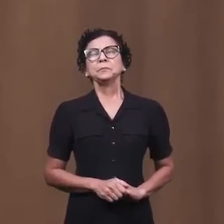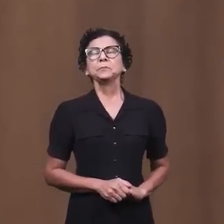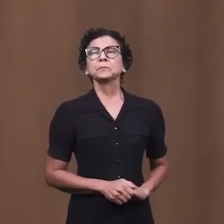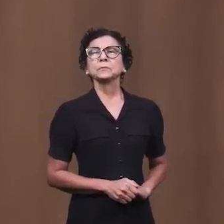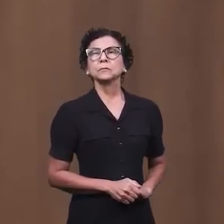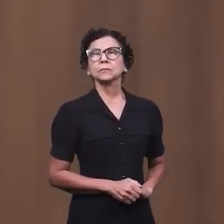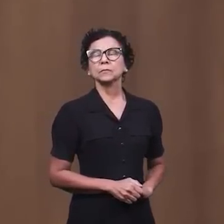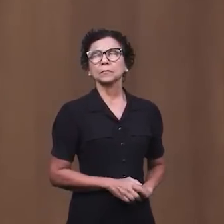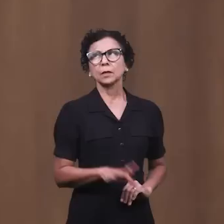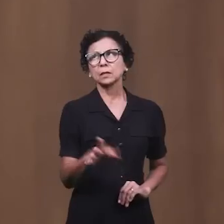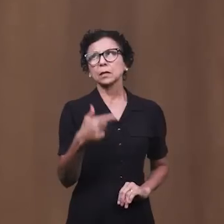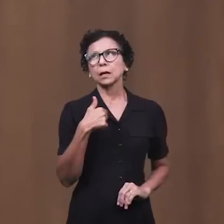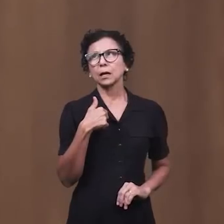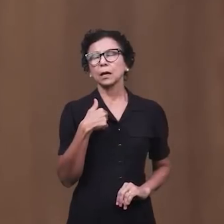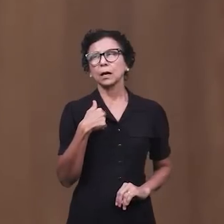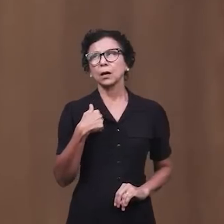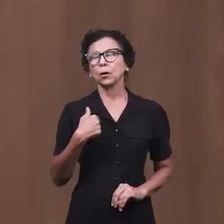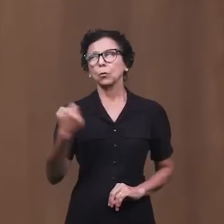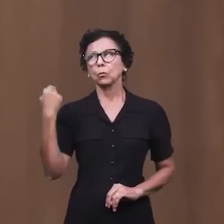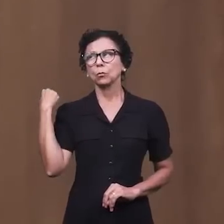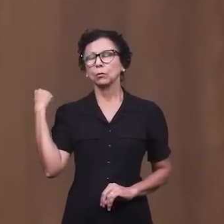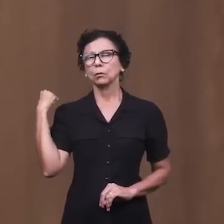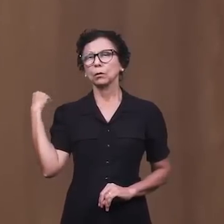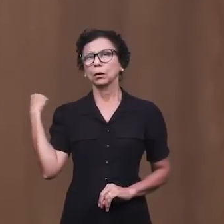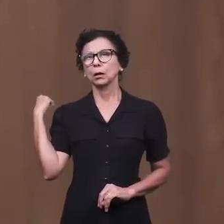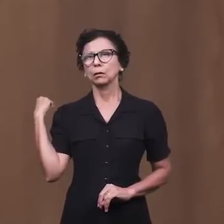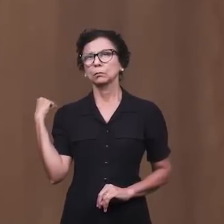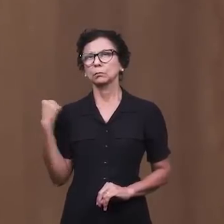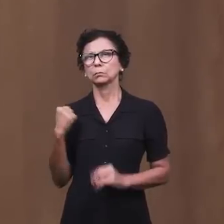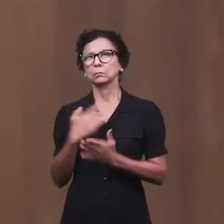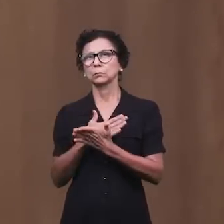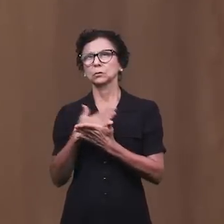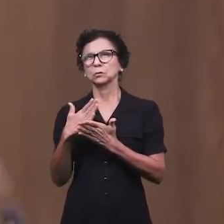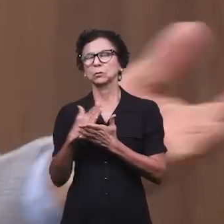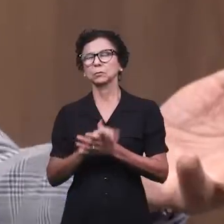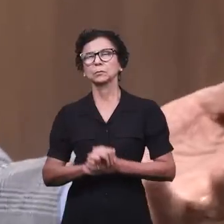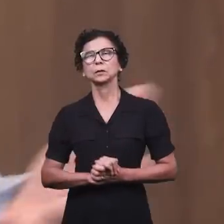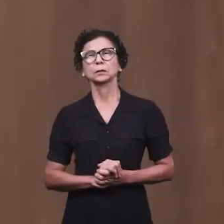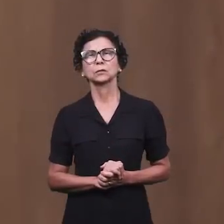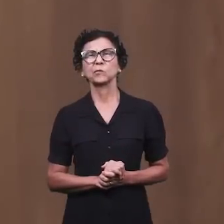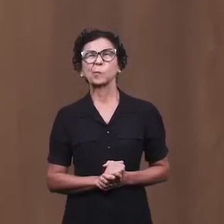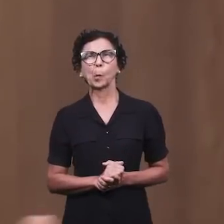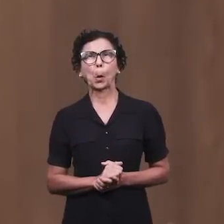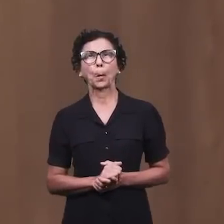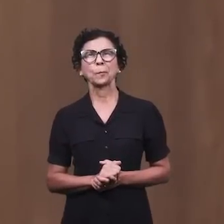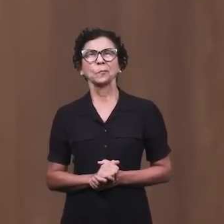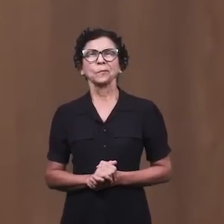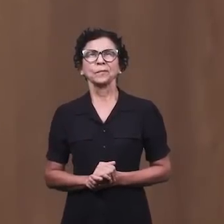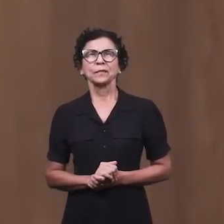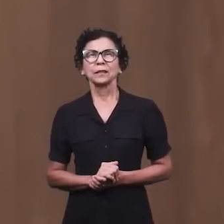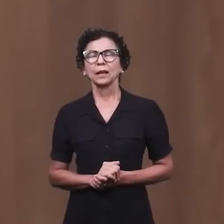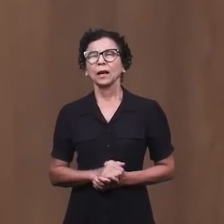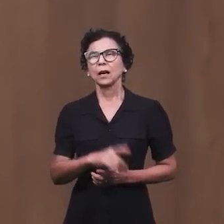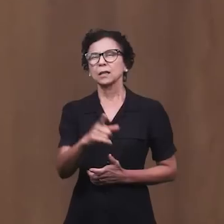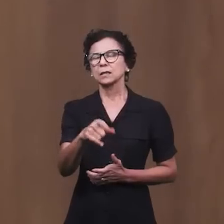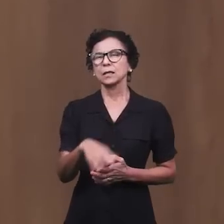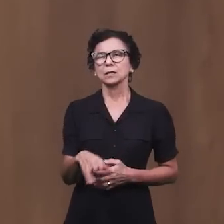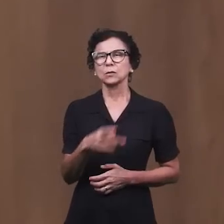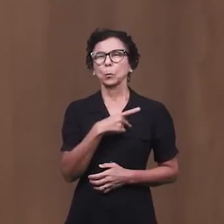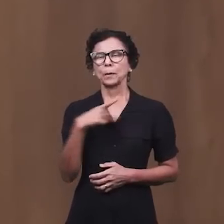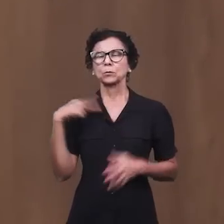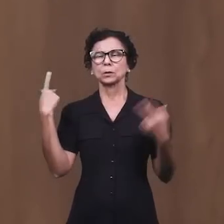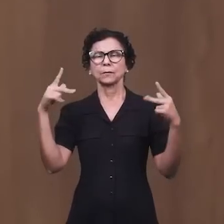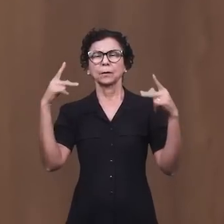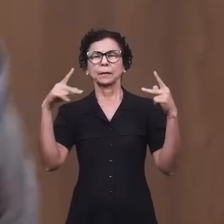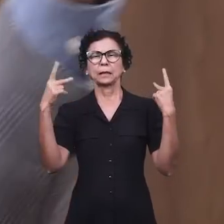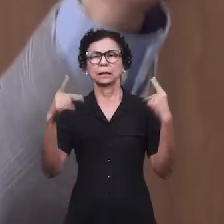Mas eu cheguei naquele começo, via pessoas caírem pelo chão, você ia atender as pessoas, pastor pregando e você atendendo uma pessoa que